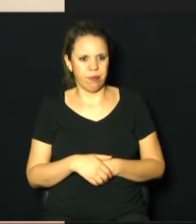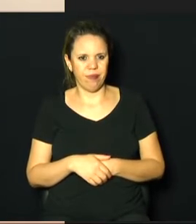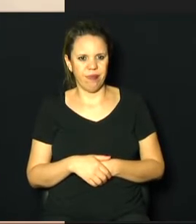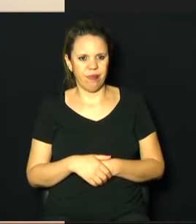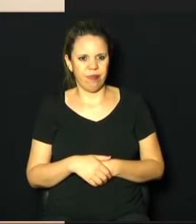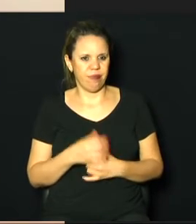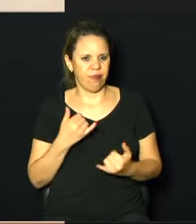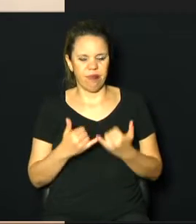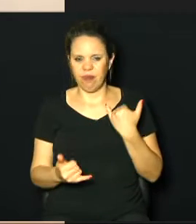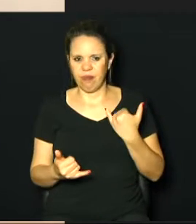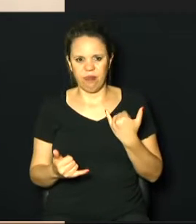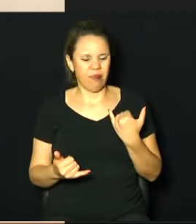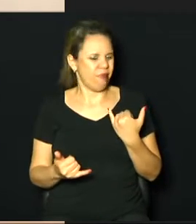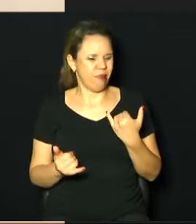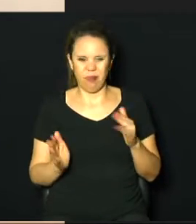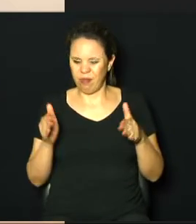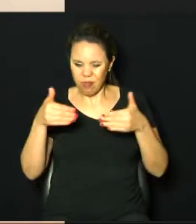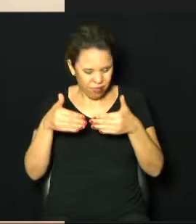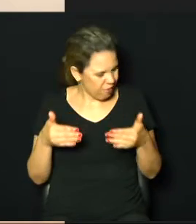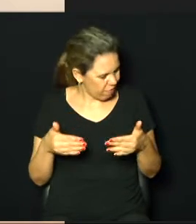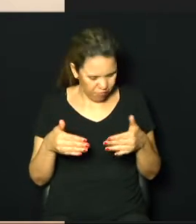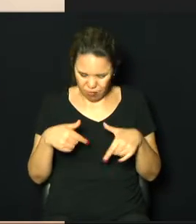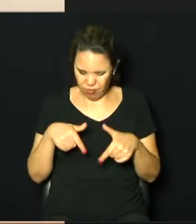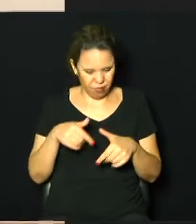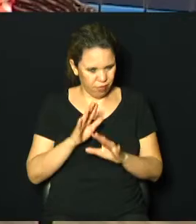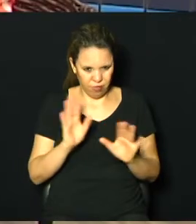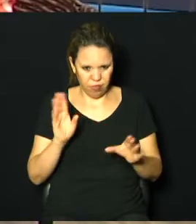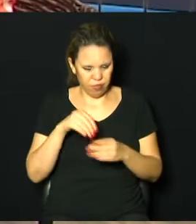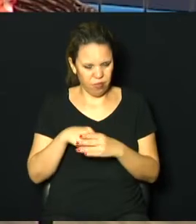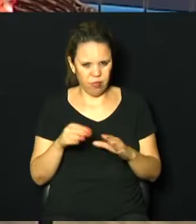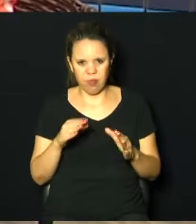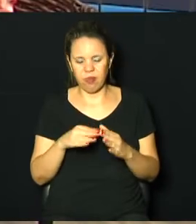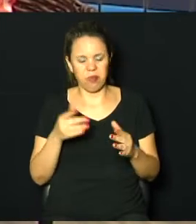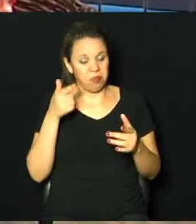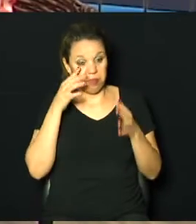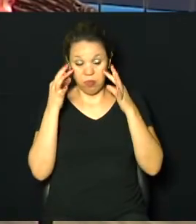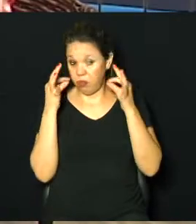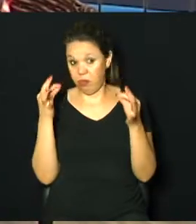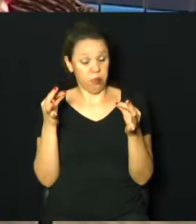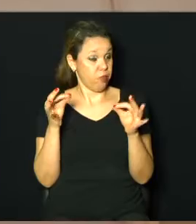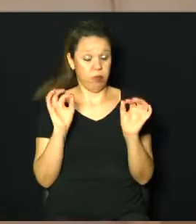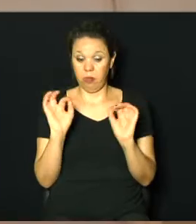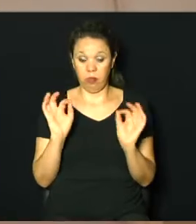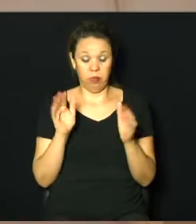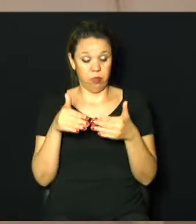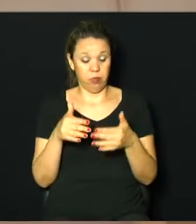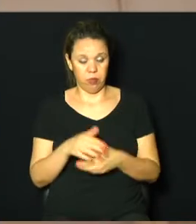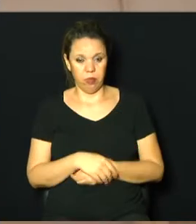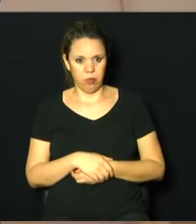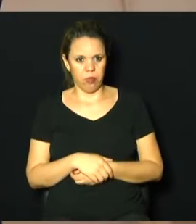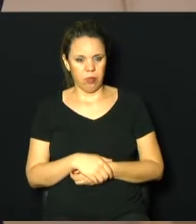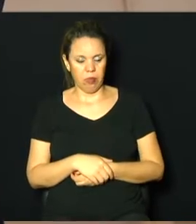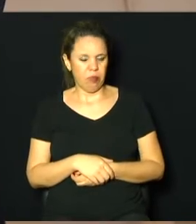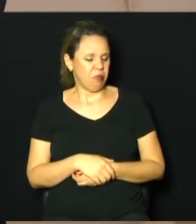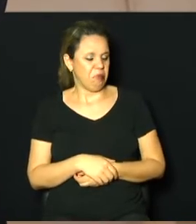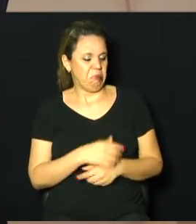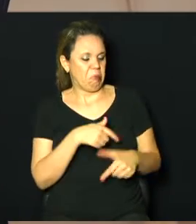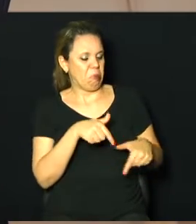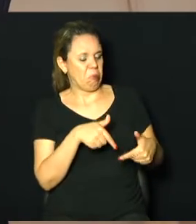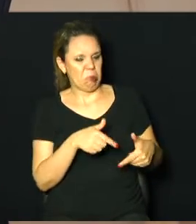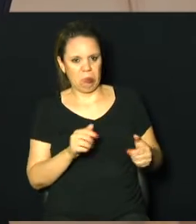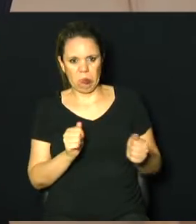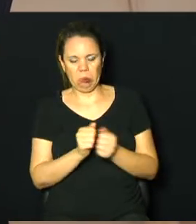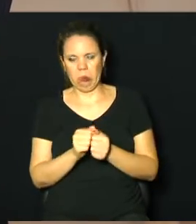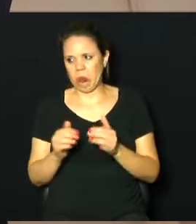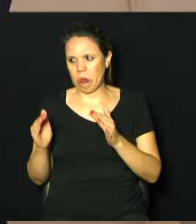isso parece que você não está trabalhando, parece que você está em casa. Parece que não está concentrado no trabalho. Em casa, eu não tenho um trabalho junto